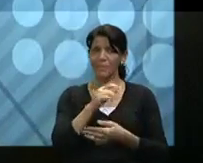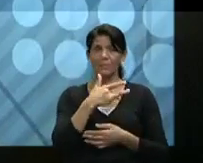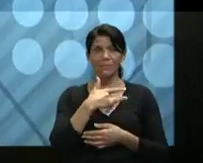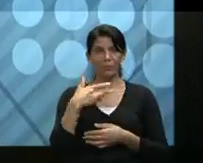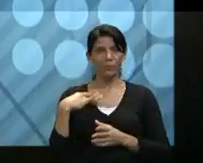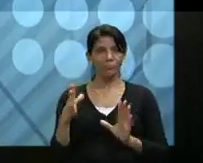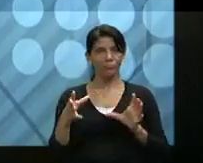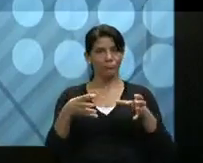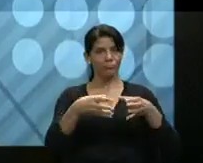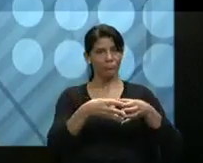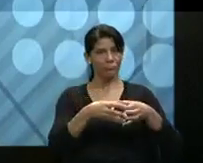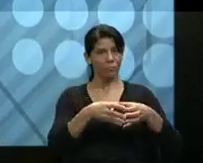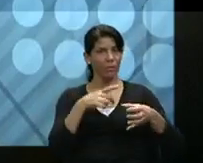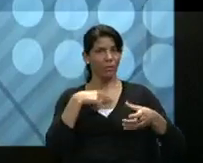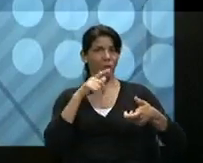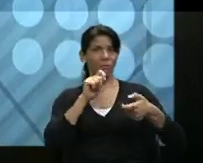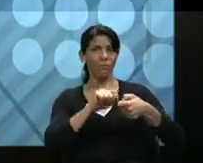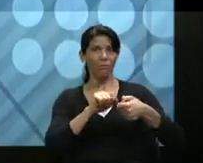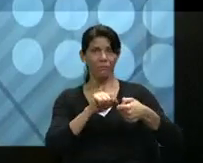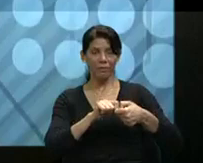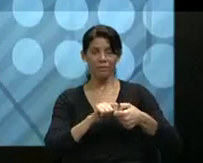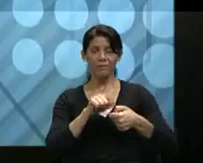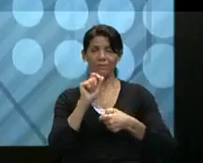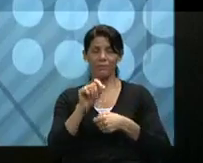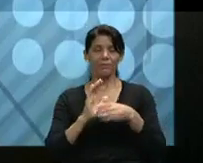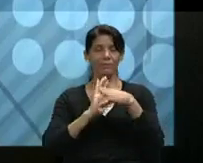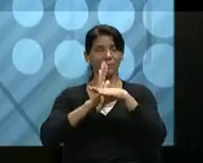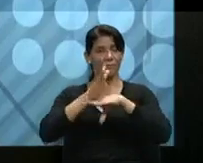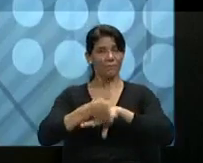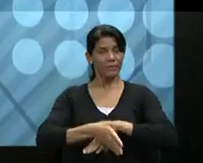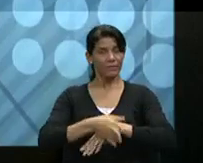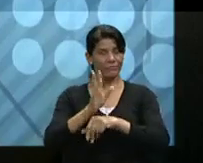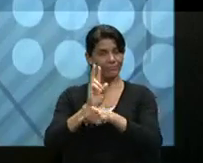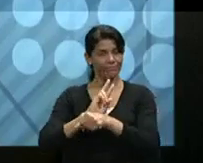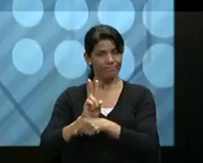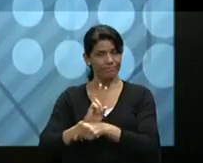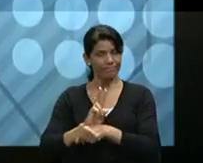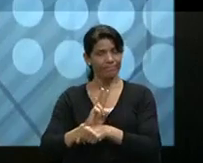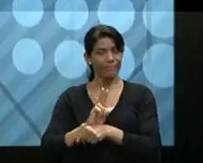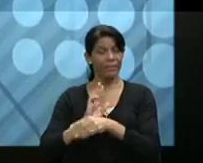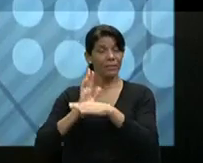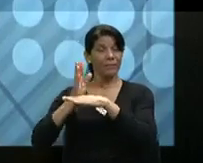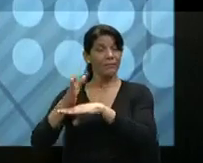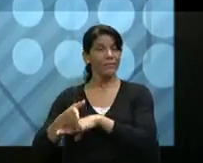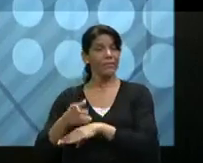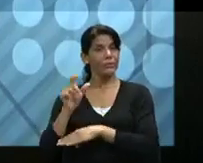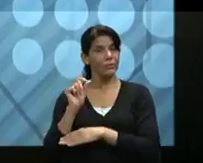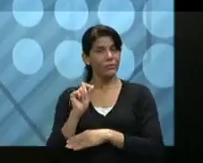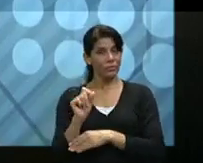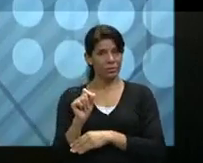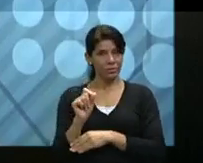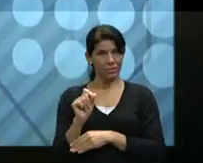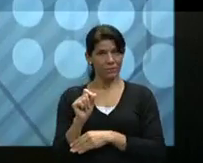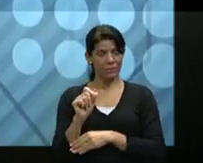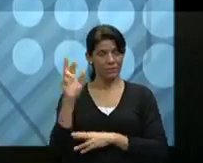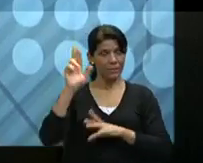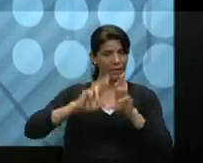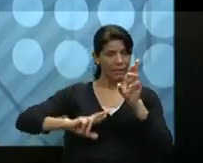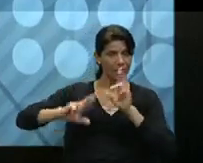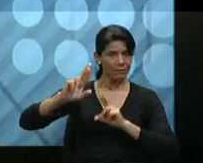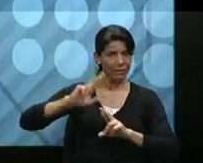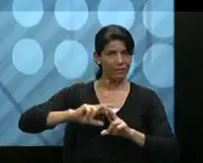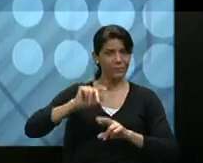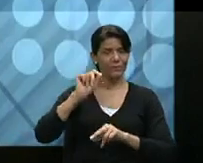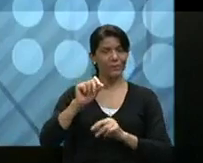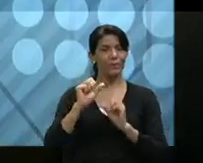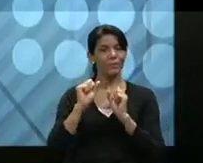saúde coletiva ela vai se dar muito através de fiscalização, através de análise dos